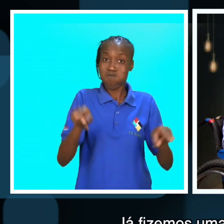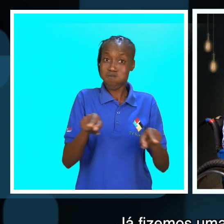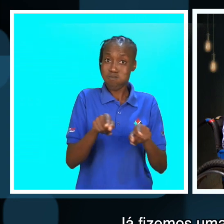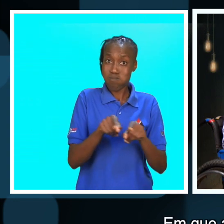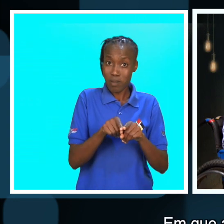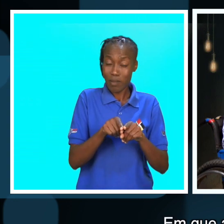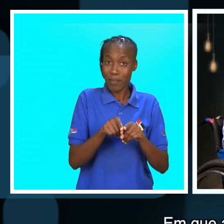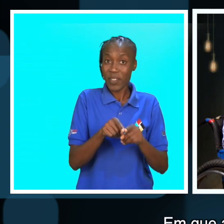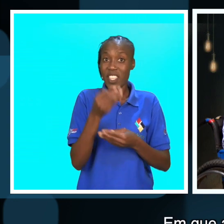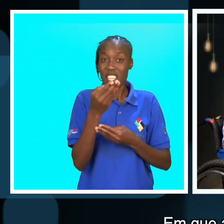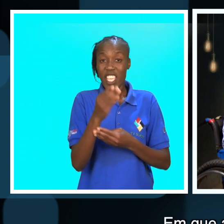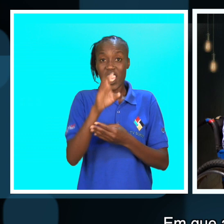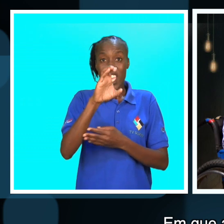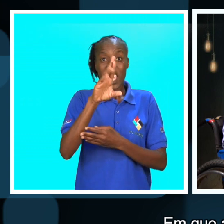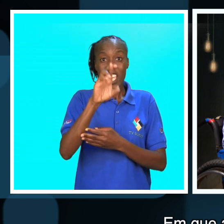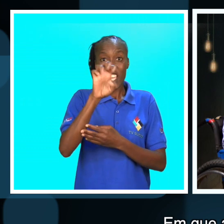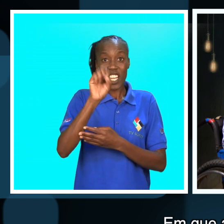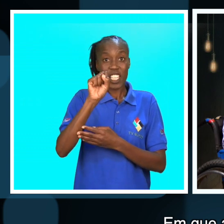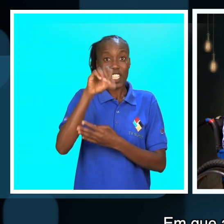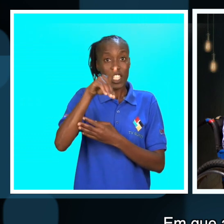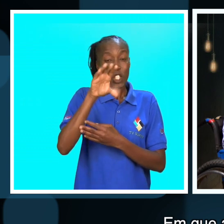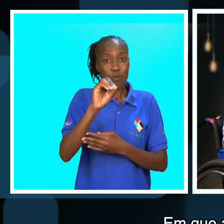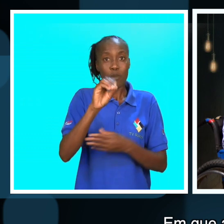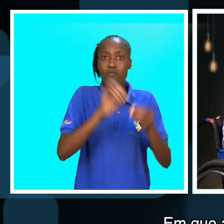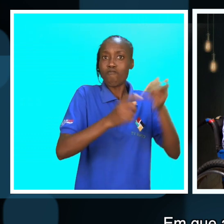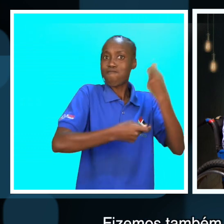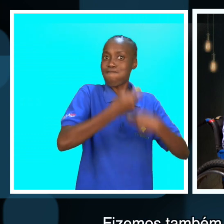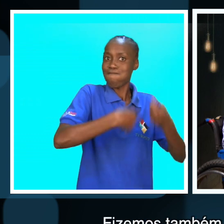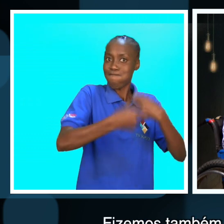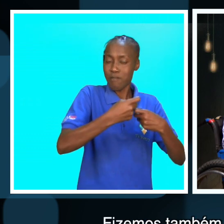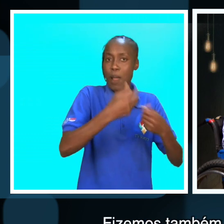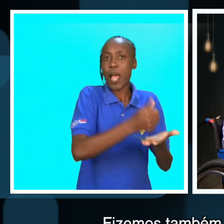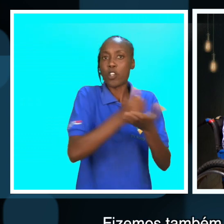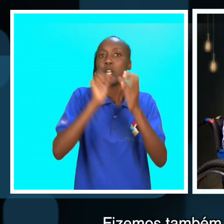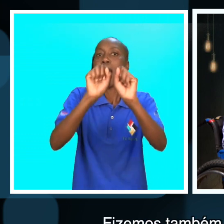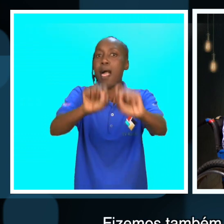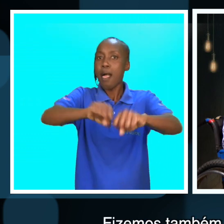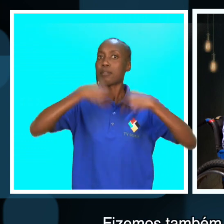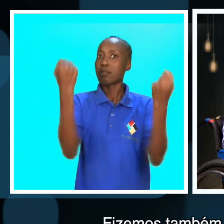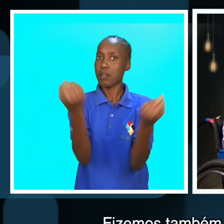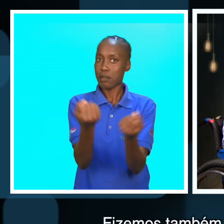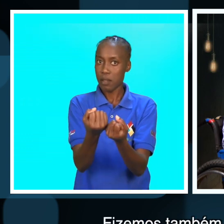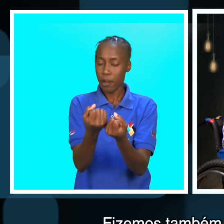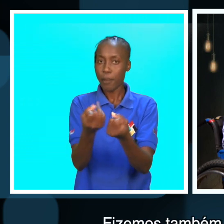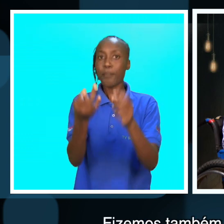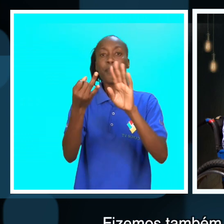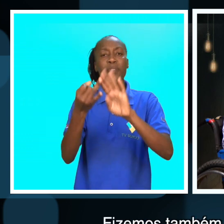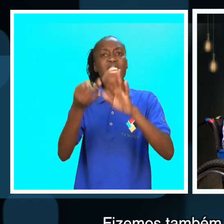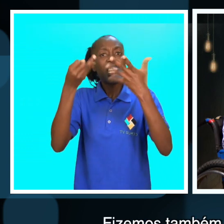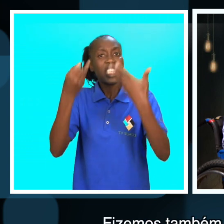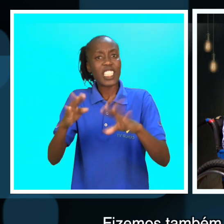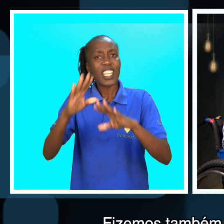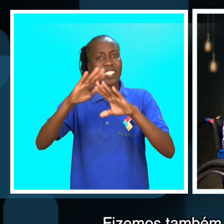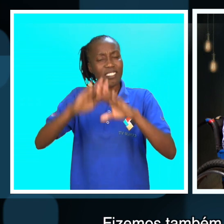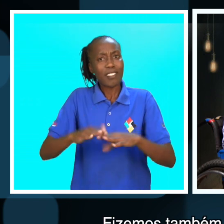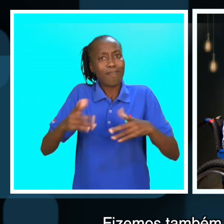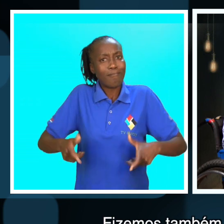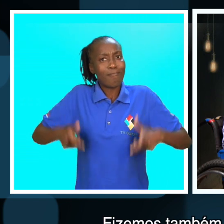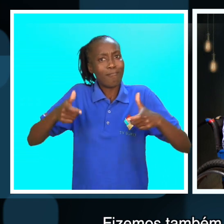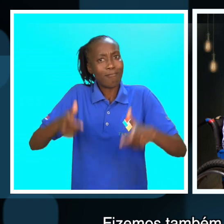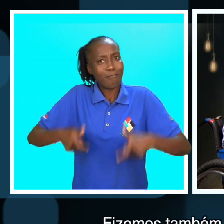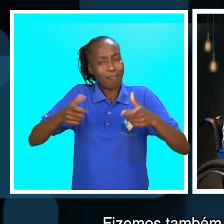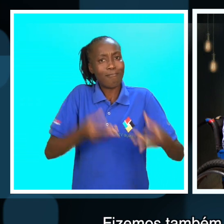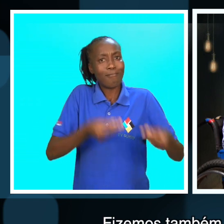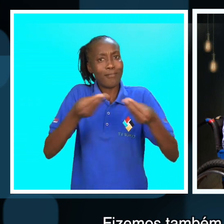creíspo em que a venda dos quadros revertia para a cooperativa. Já fizemos também, fizemos a entrega de algumas